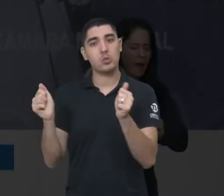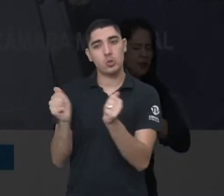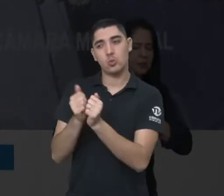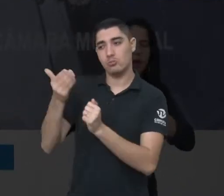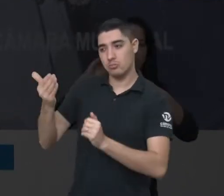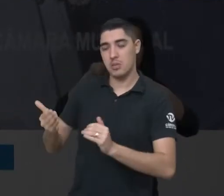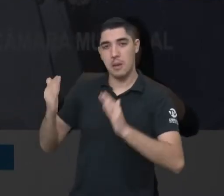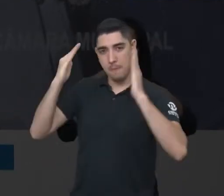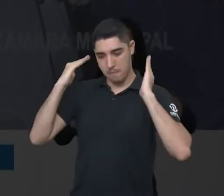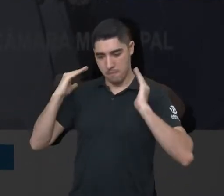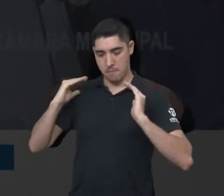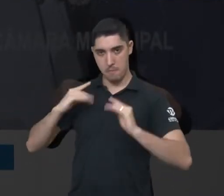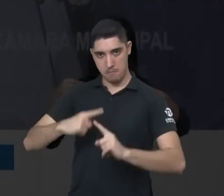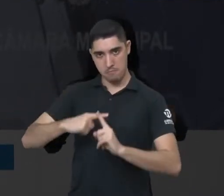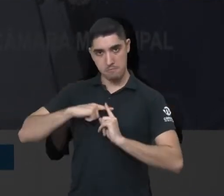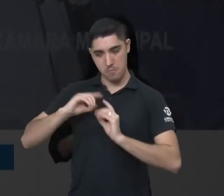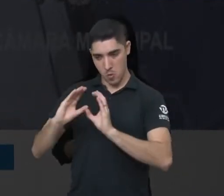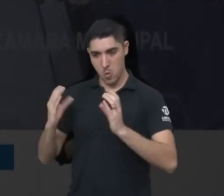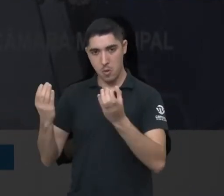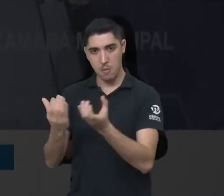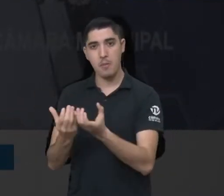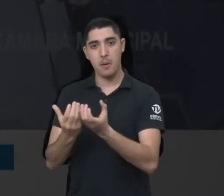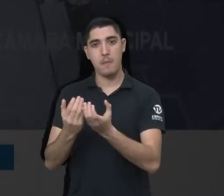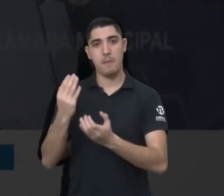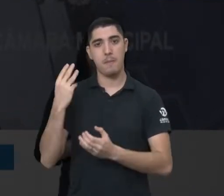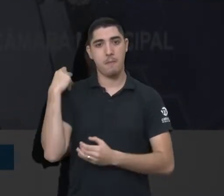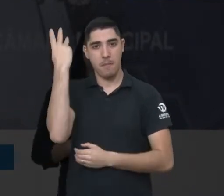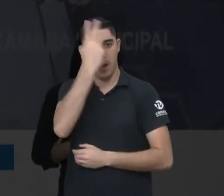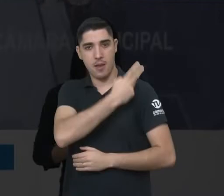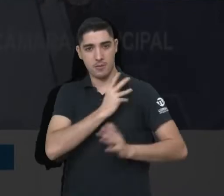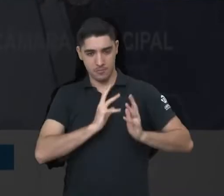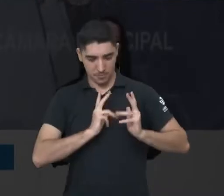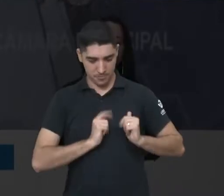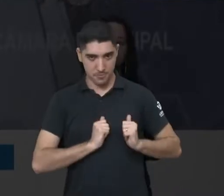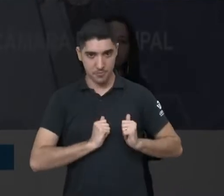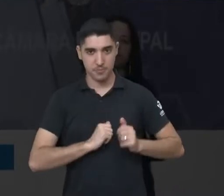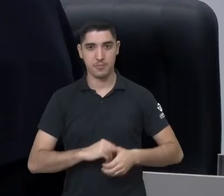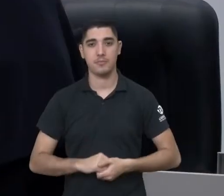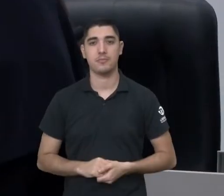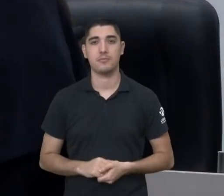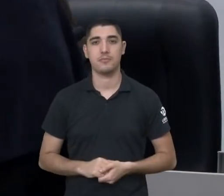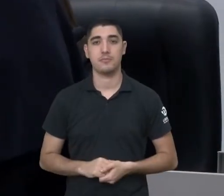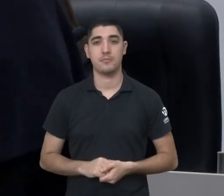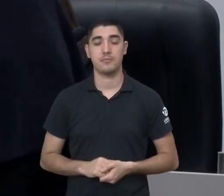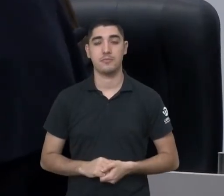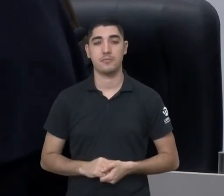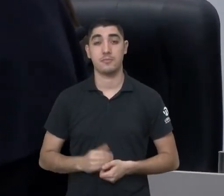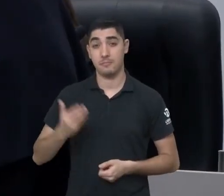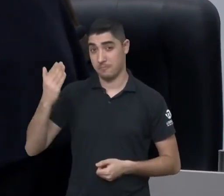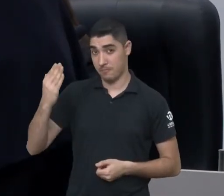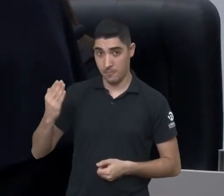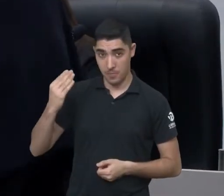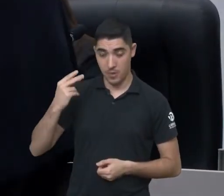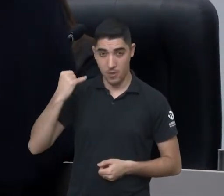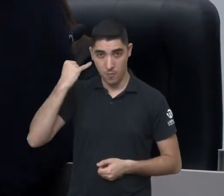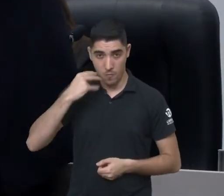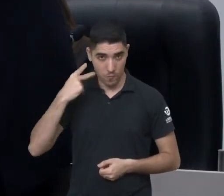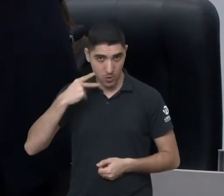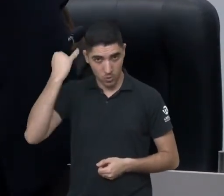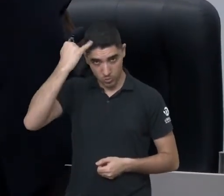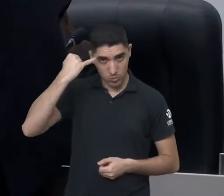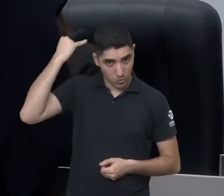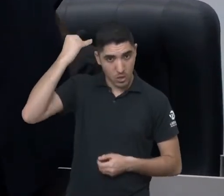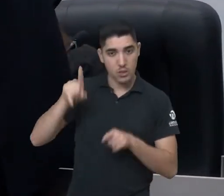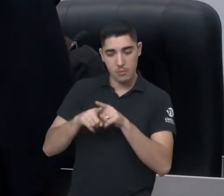congregação das Pequenas Missionárias de Maria Imaculada. Dr. José Cláudio fez a entrega